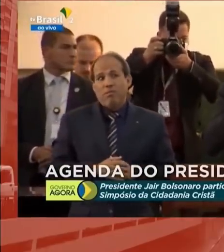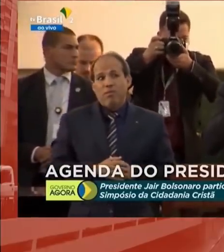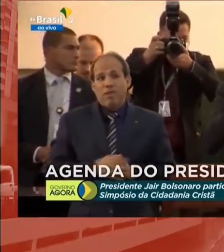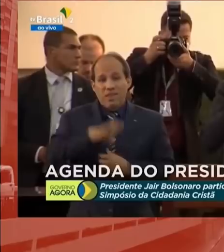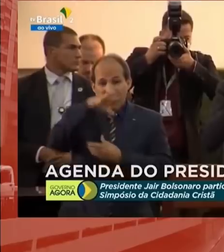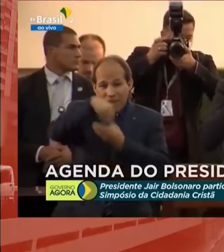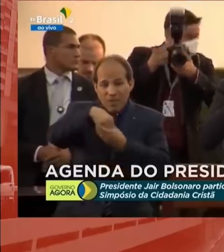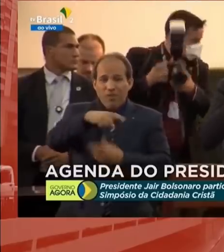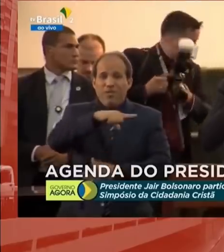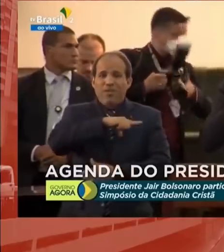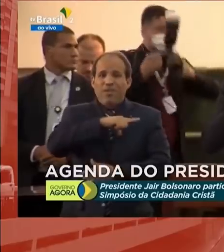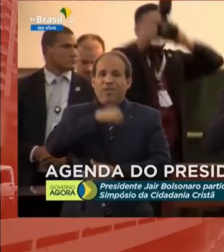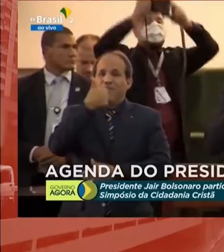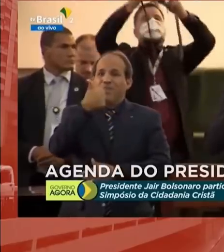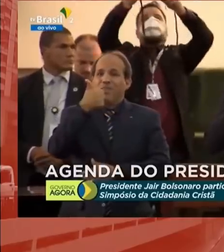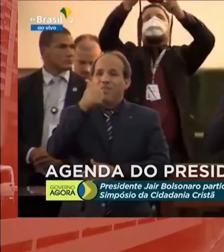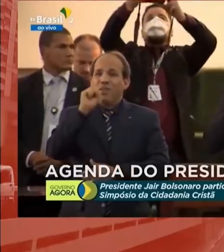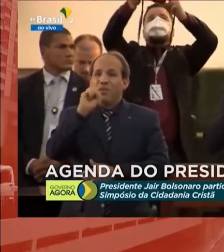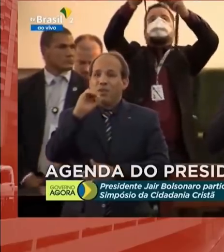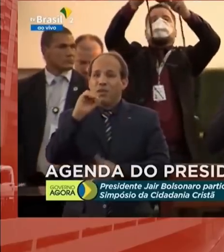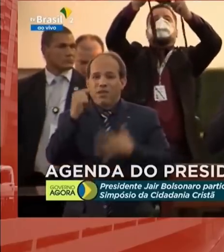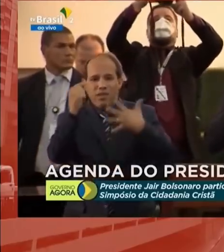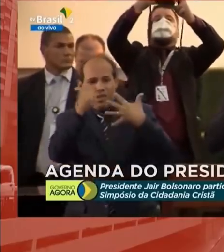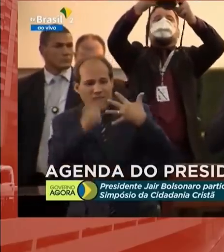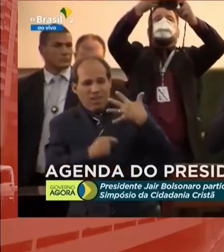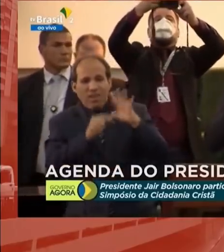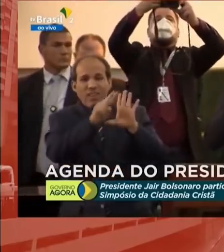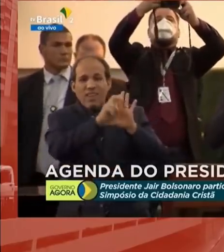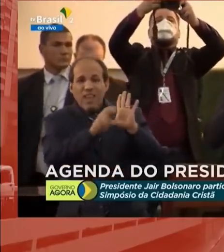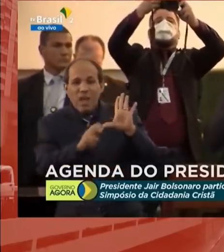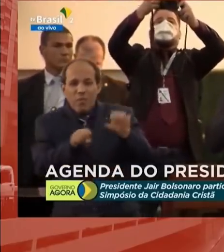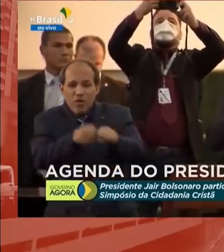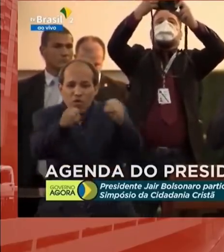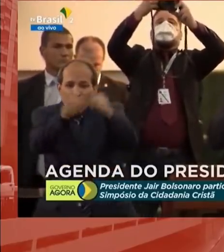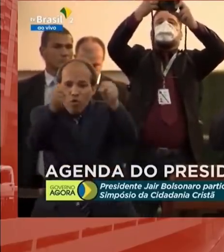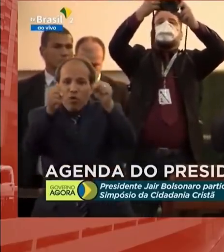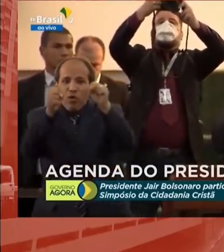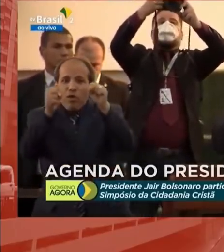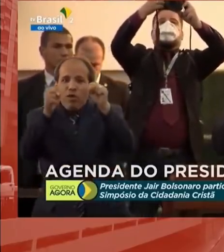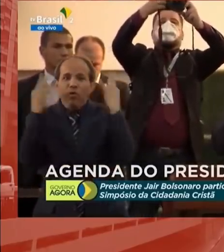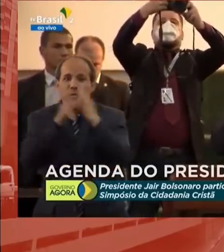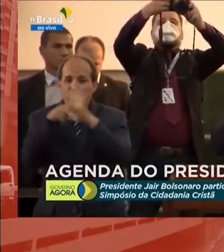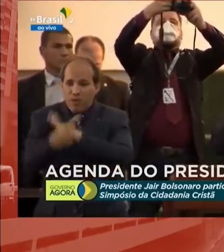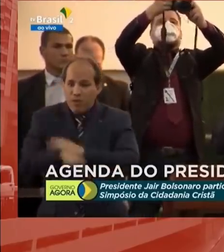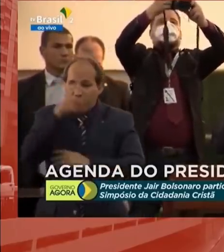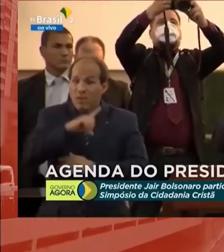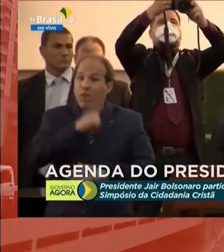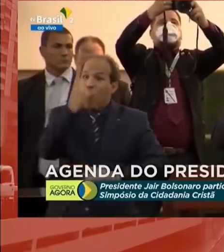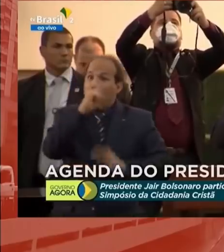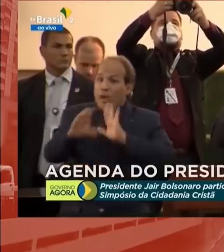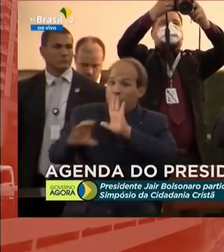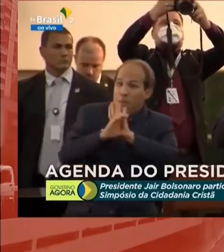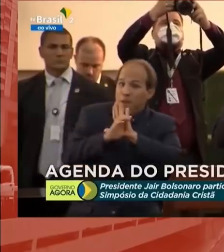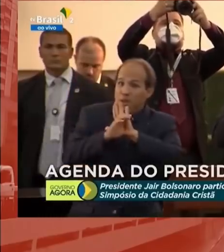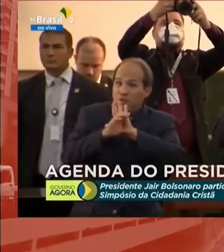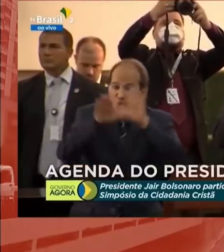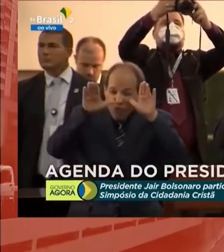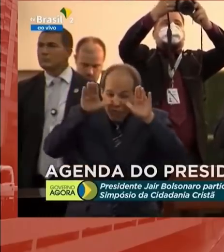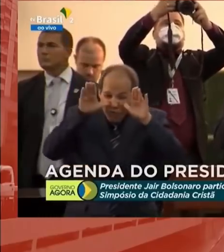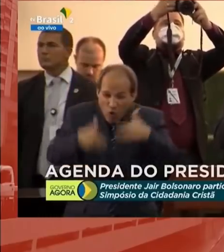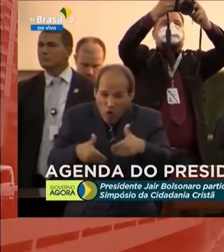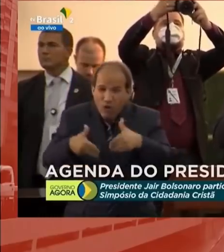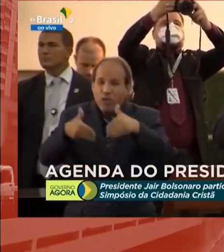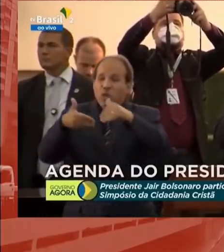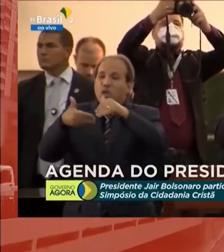muito especial, né, na fala que vocês aí não detalharam. Mas ele diz que os ministros, né, de